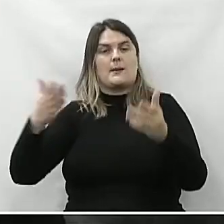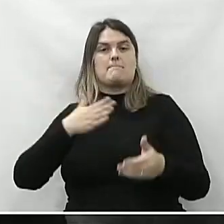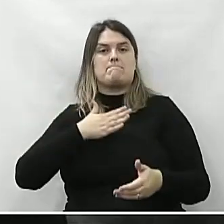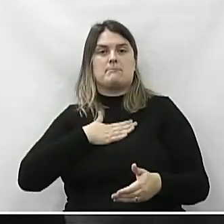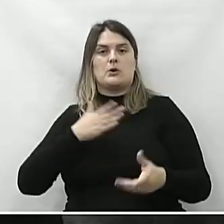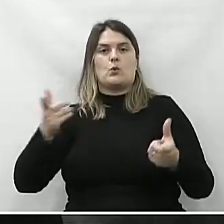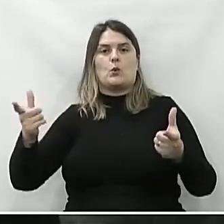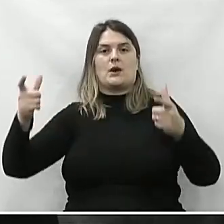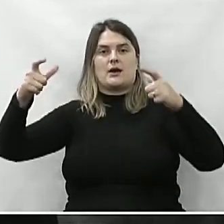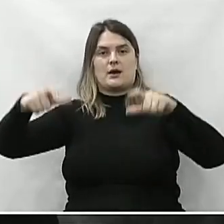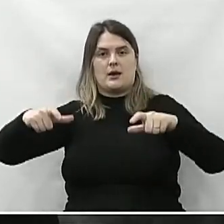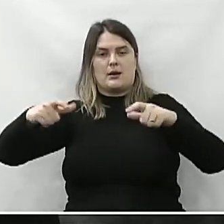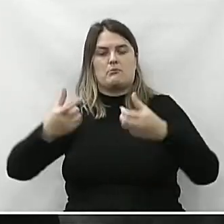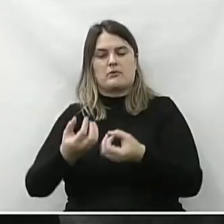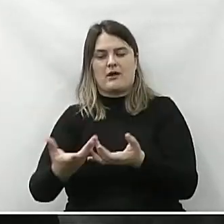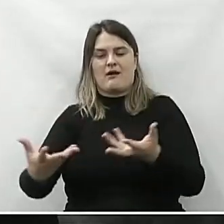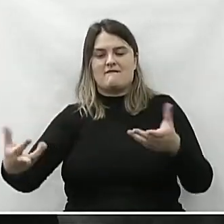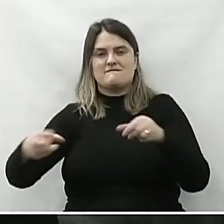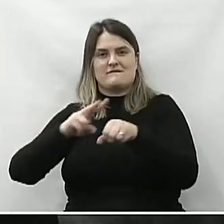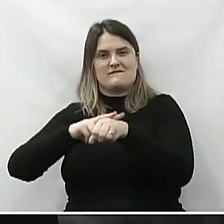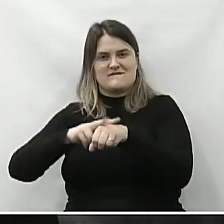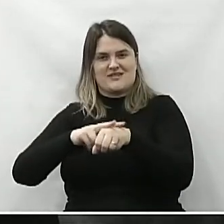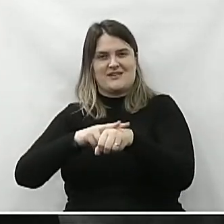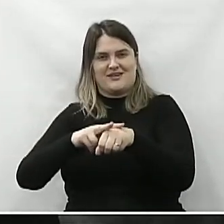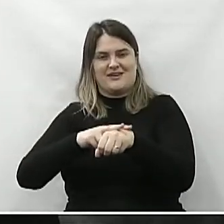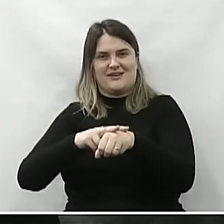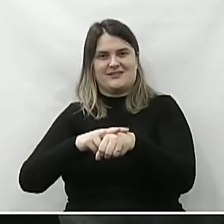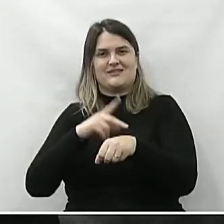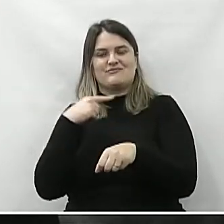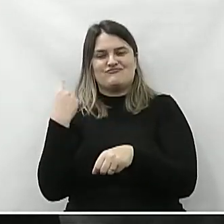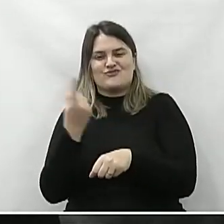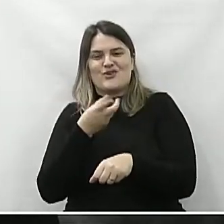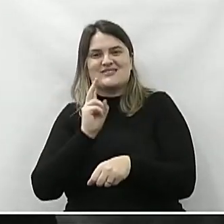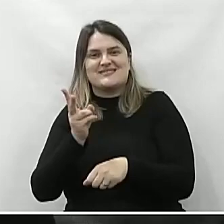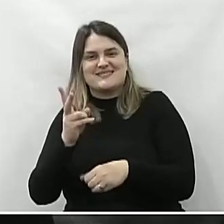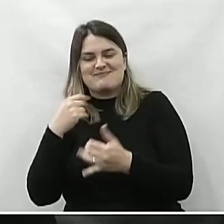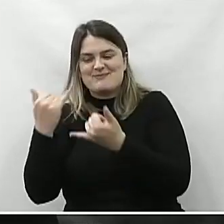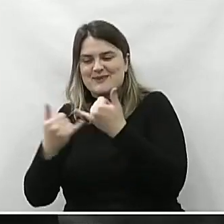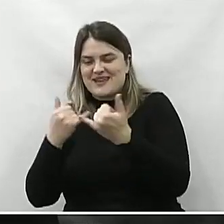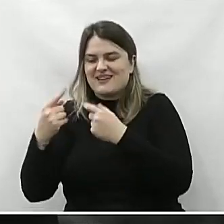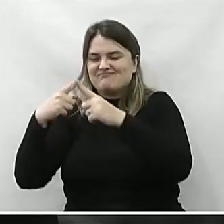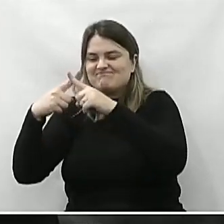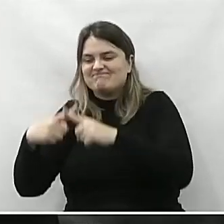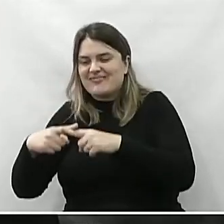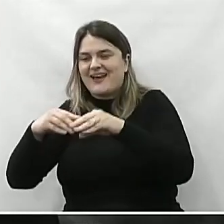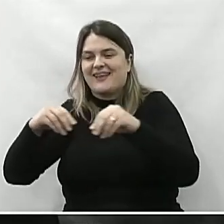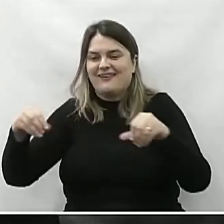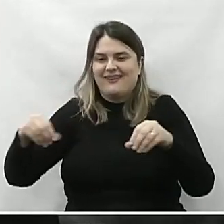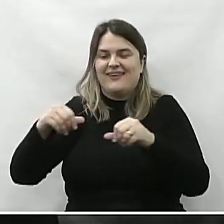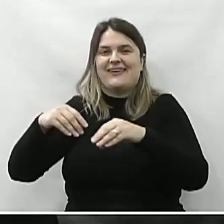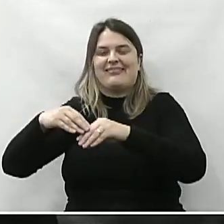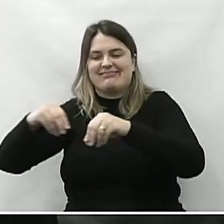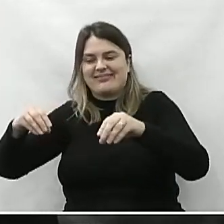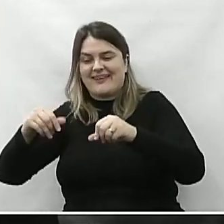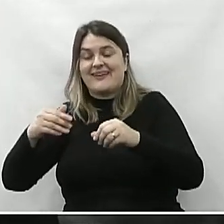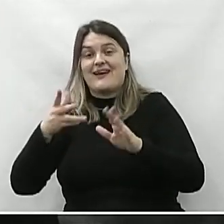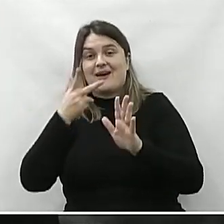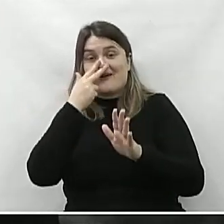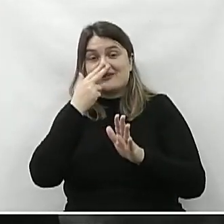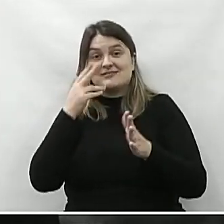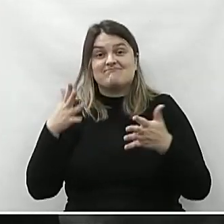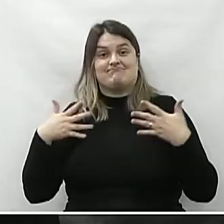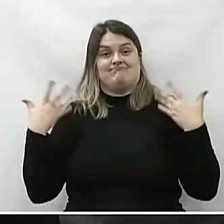Campo de grama sintética até eu brinquei né a gente se criou e jogando em Campinas serragem campinho de areia então que alegria